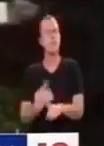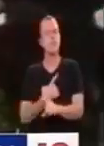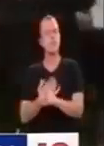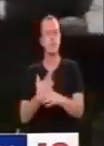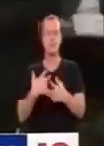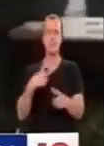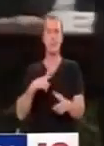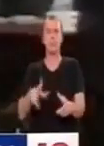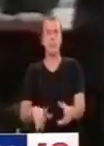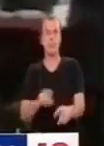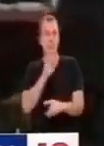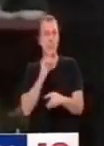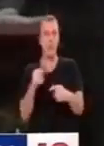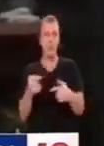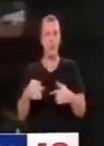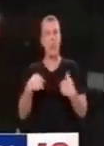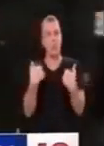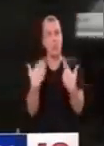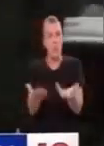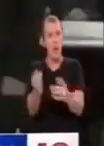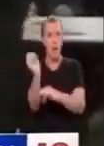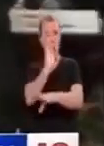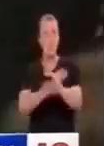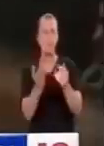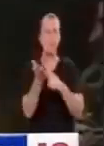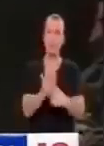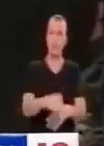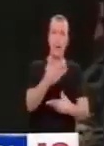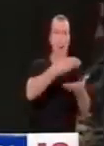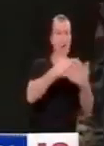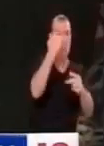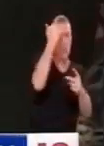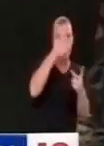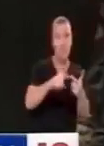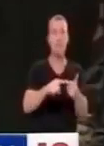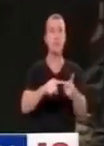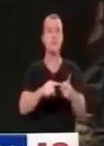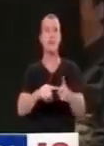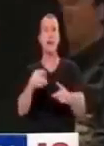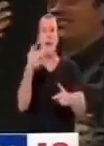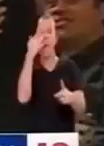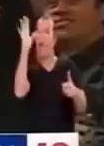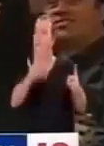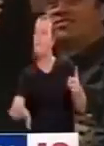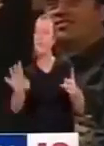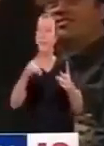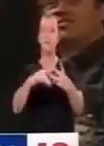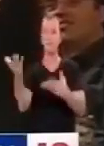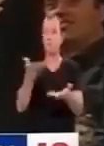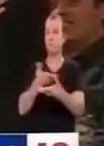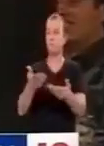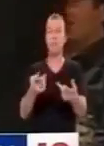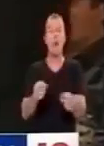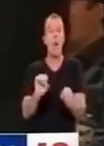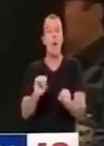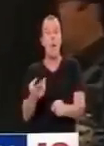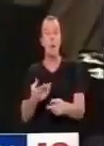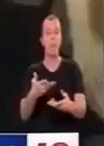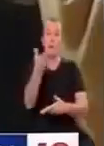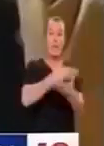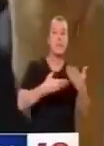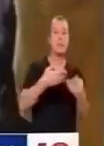Portugal podia dar à própria Europa. As relações com a Índia, as relações com a África no seu conjunto, ou mesmo as relações